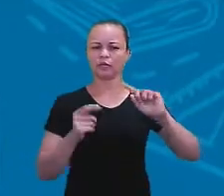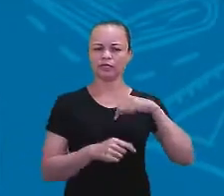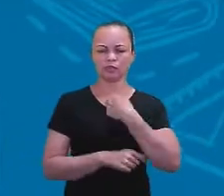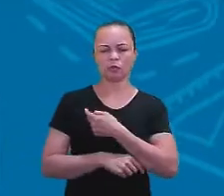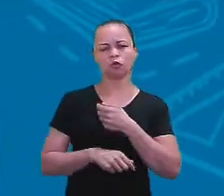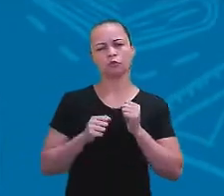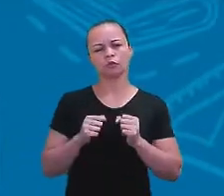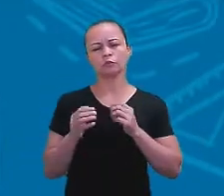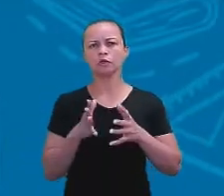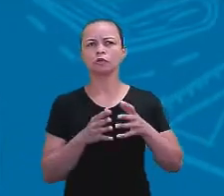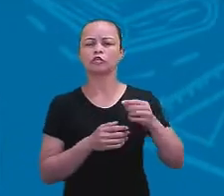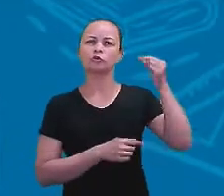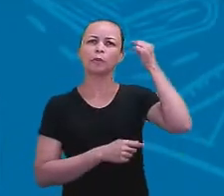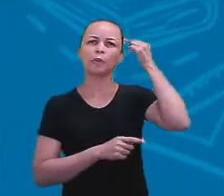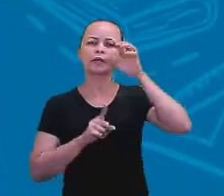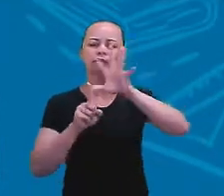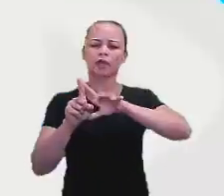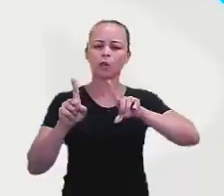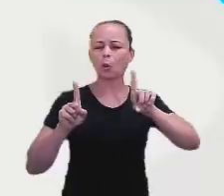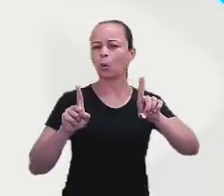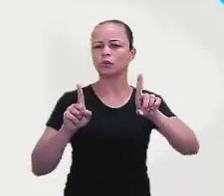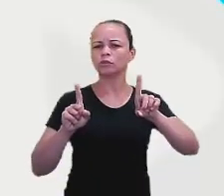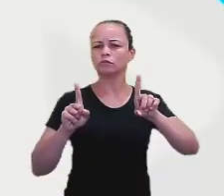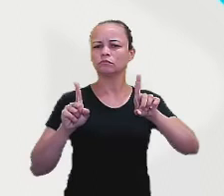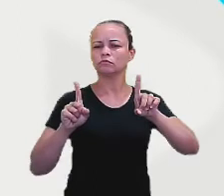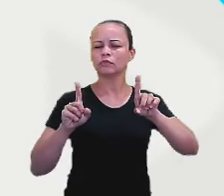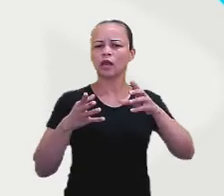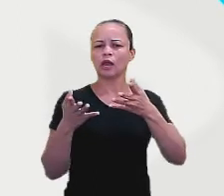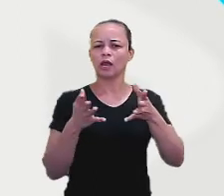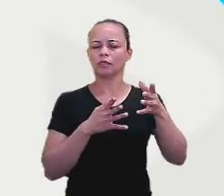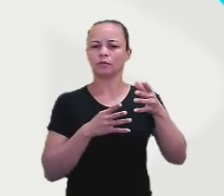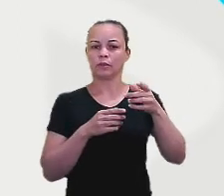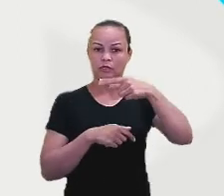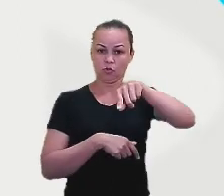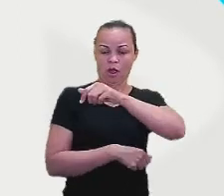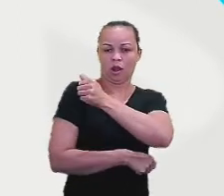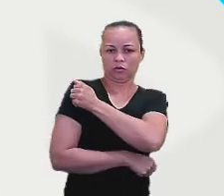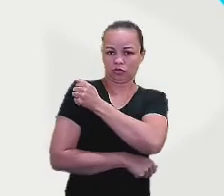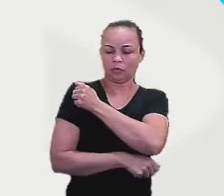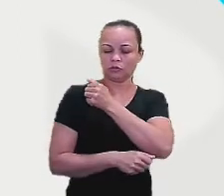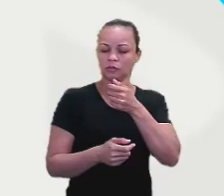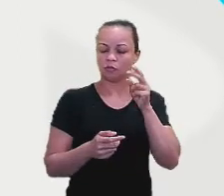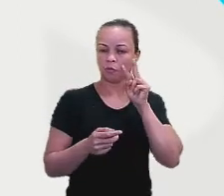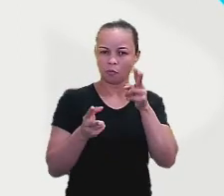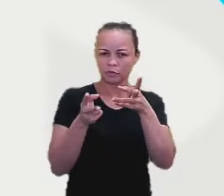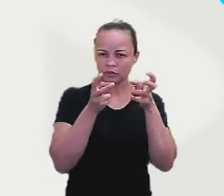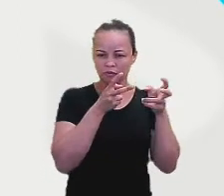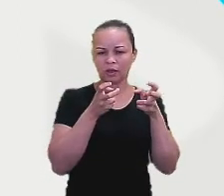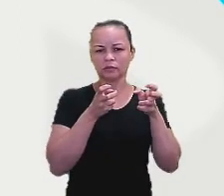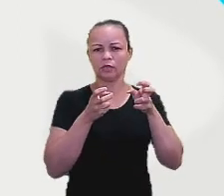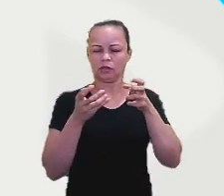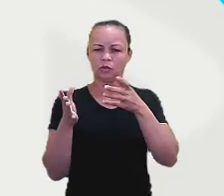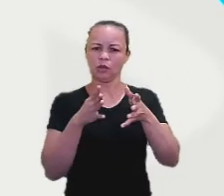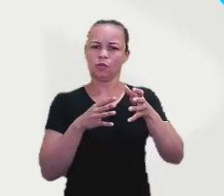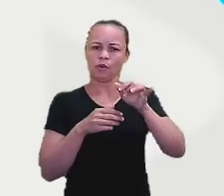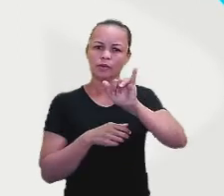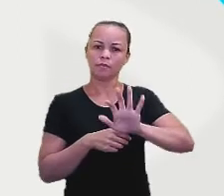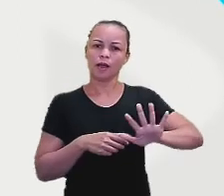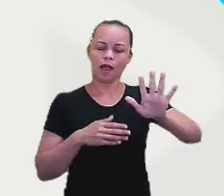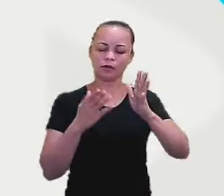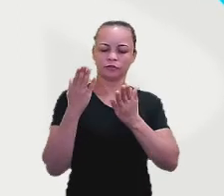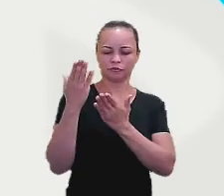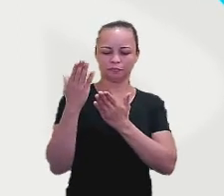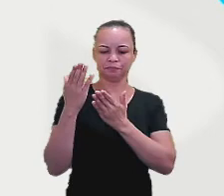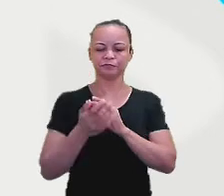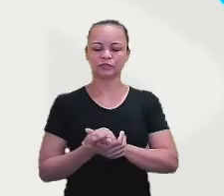gente, quando a gente pensa em clone... Abre essa imagem aí, por favor, produção, para que esse aluno possa se apropriar. E aqui, uma cena clássica, né? Uma imagem clássica, esse recorte